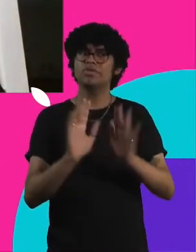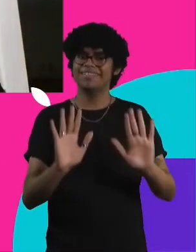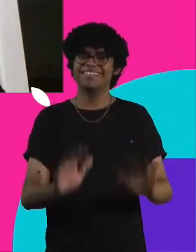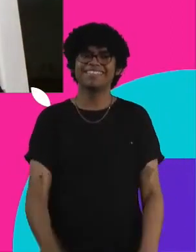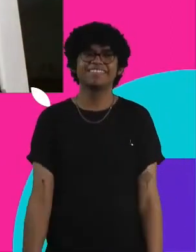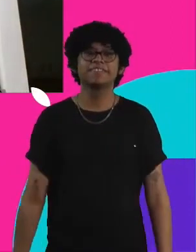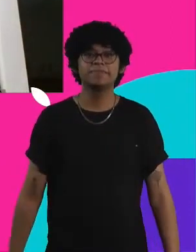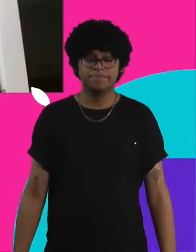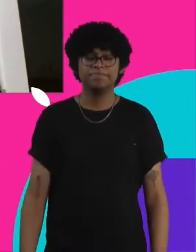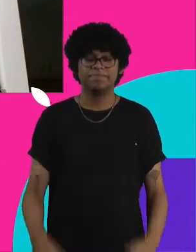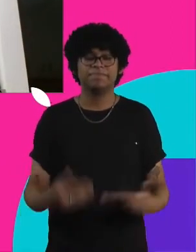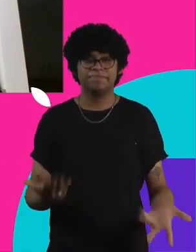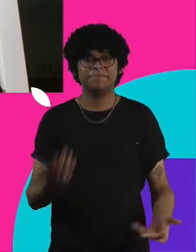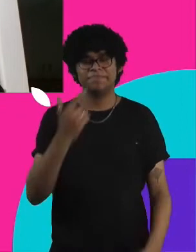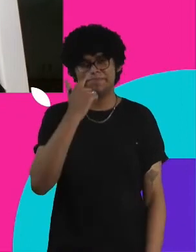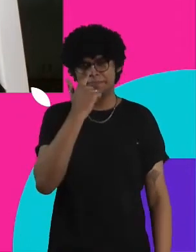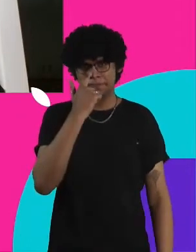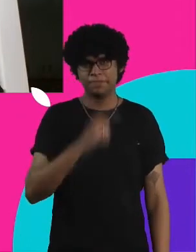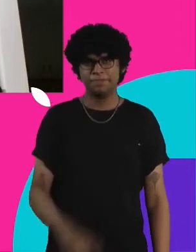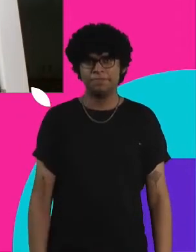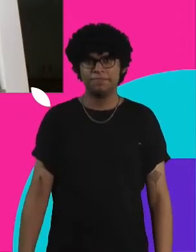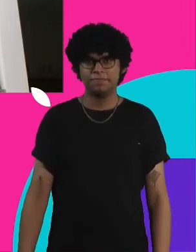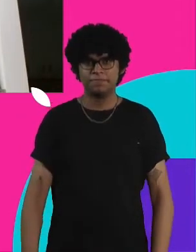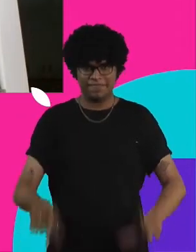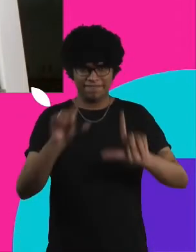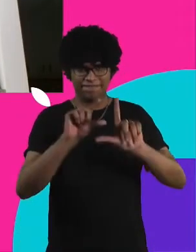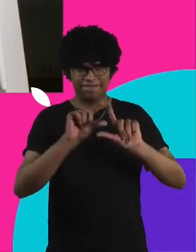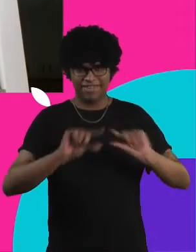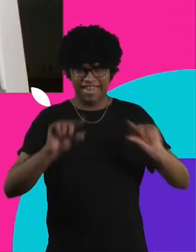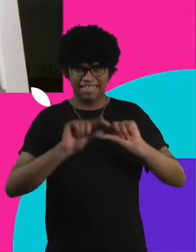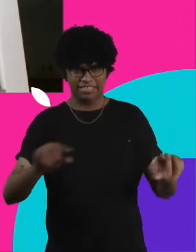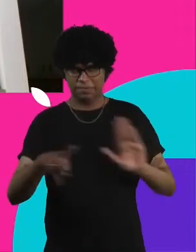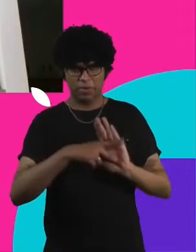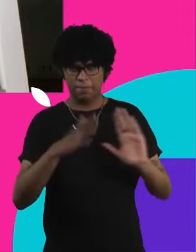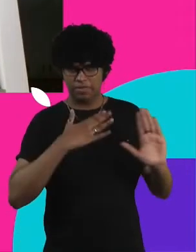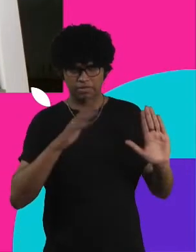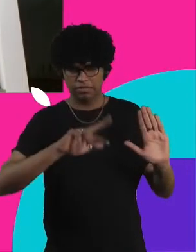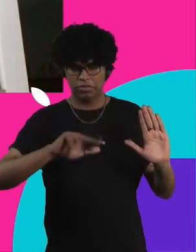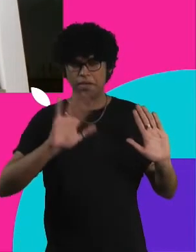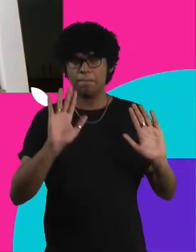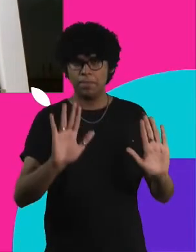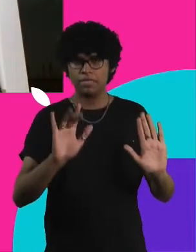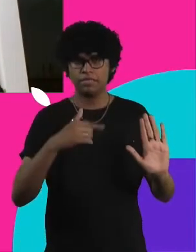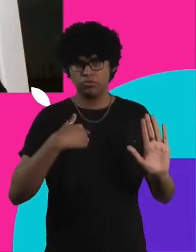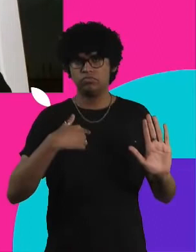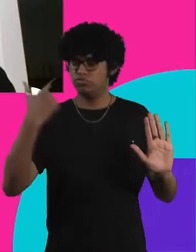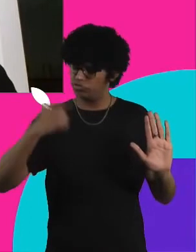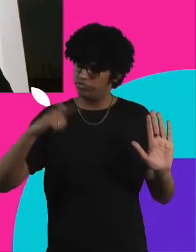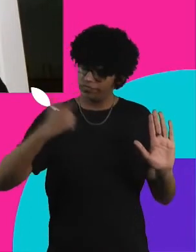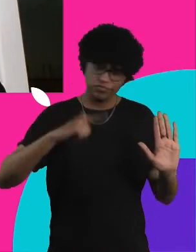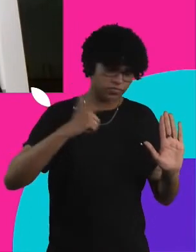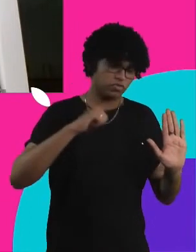Bom, assim, não é uma frase minha, mas eu falei muito isso durante a pandemia, que a